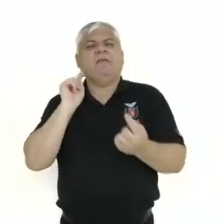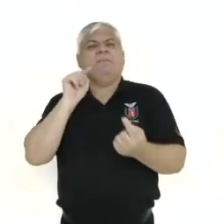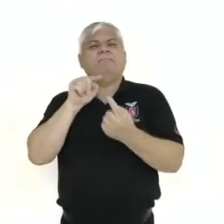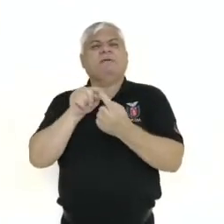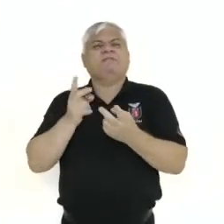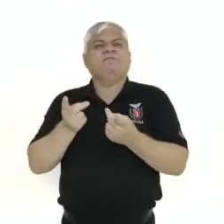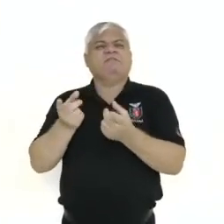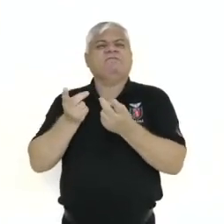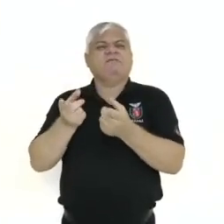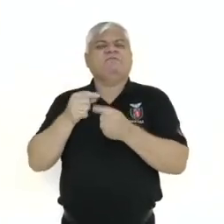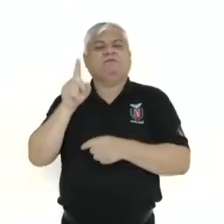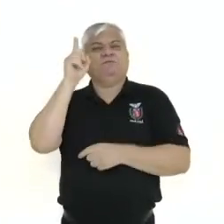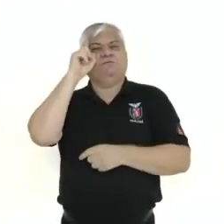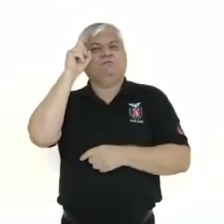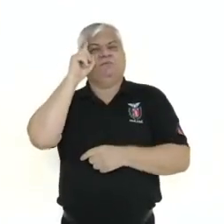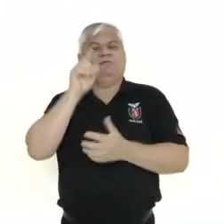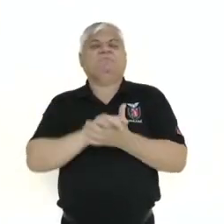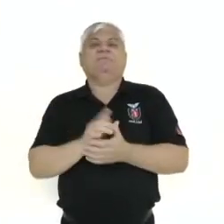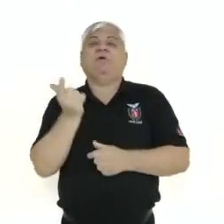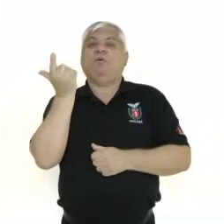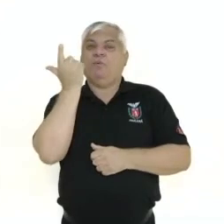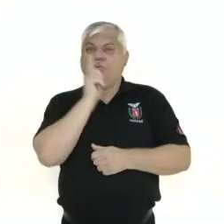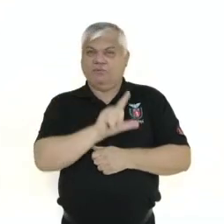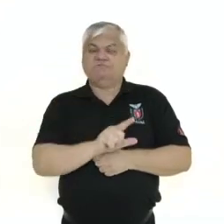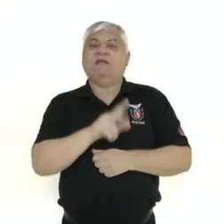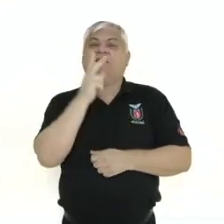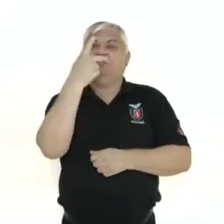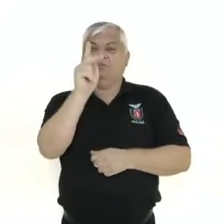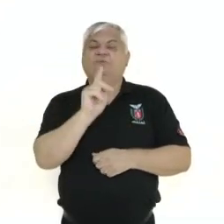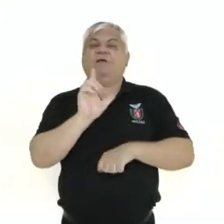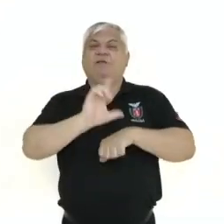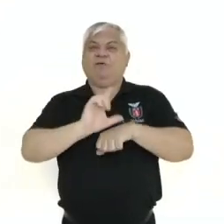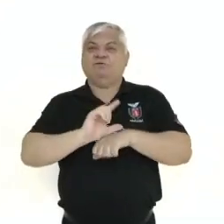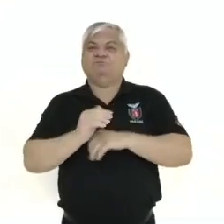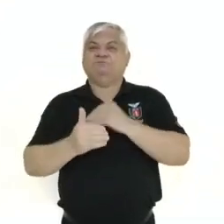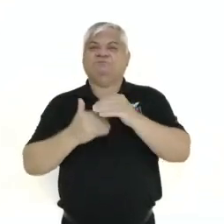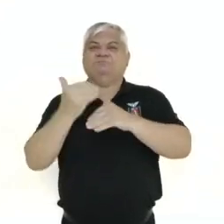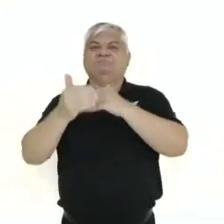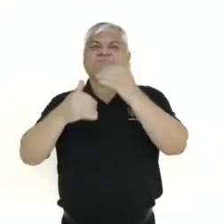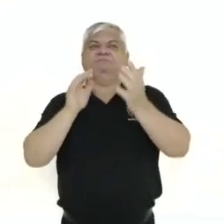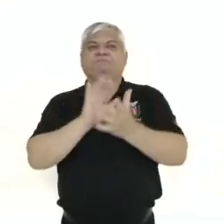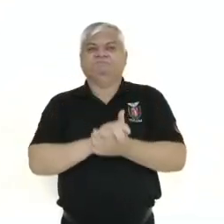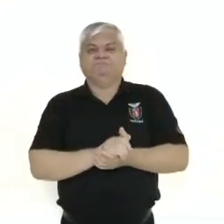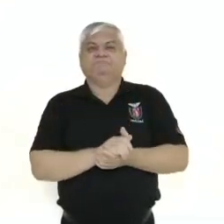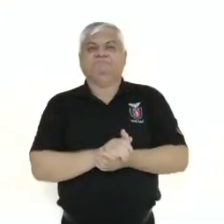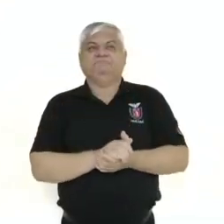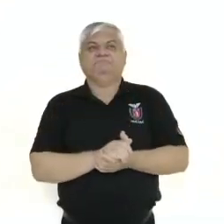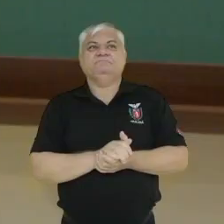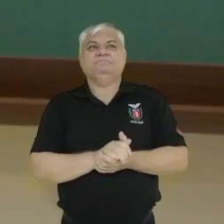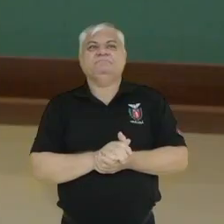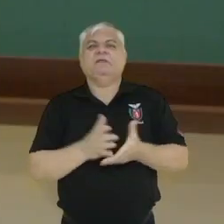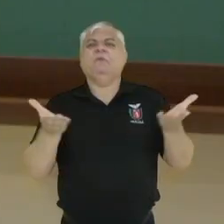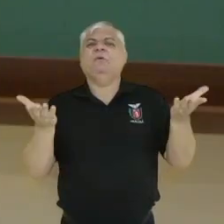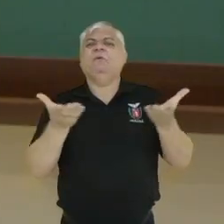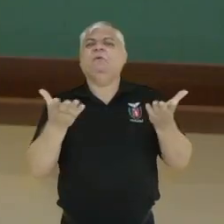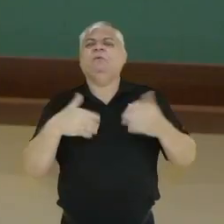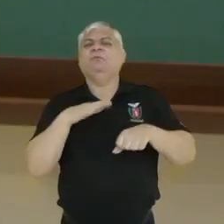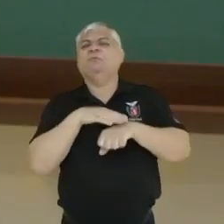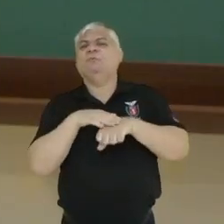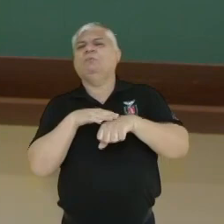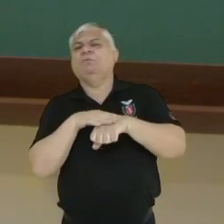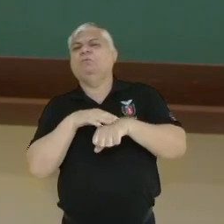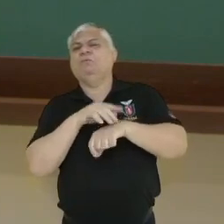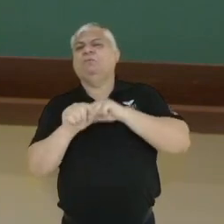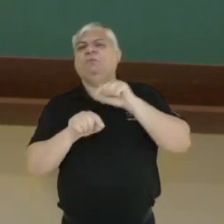Para isso, você vai conseguir que o teu negócio prospere. Então, o que a gente comentou no vídeo de hoje? A